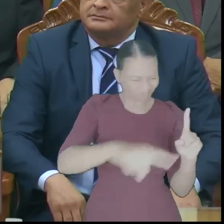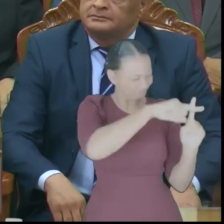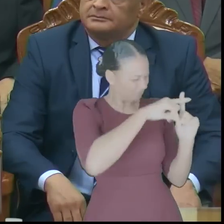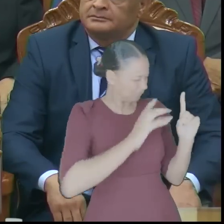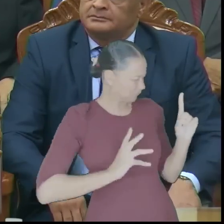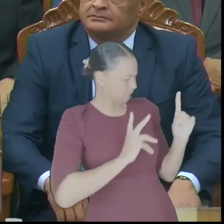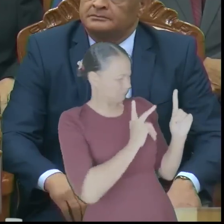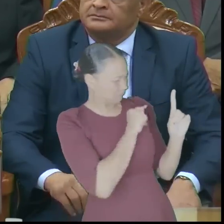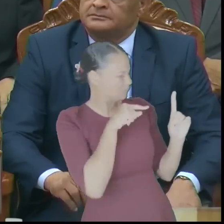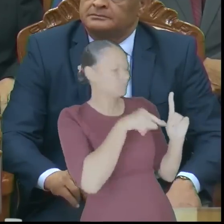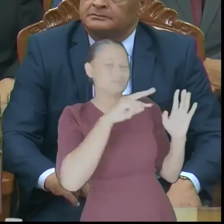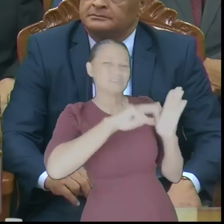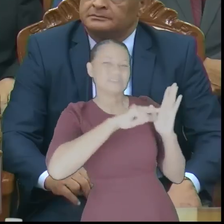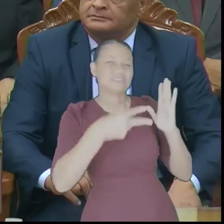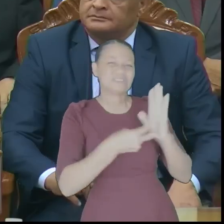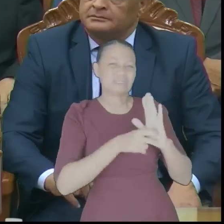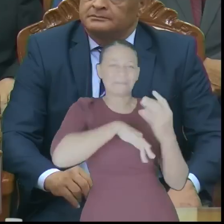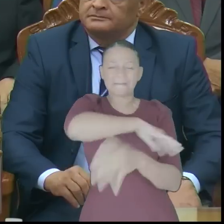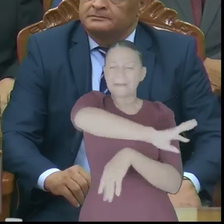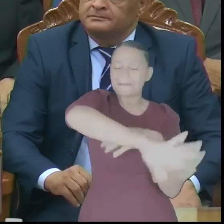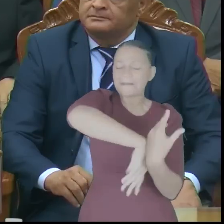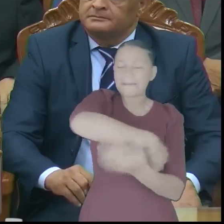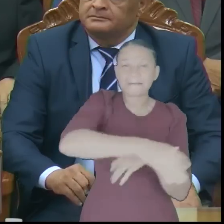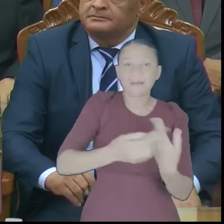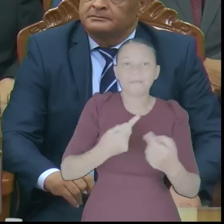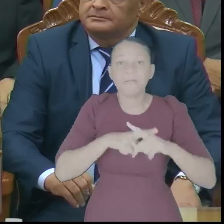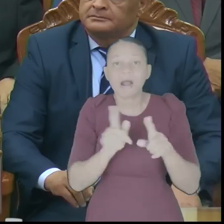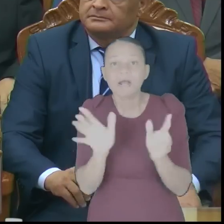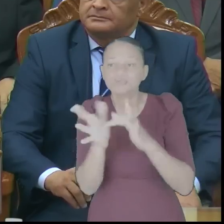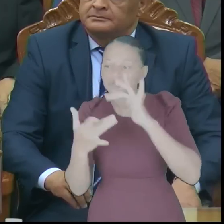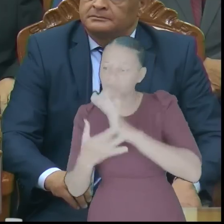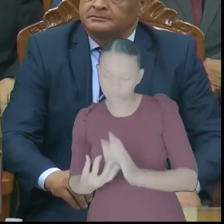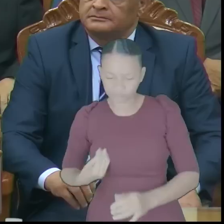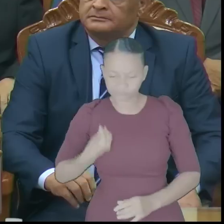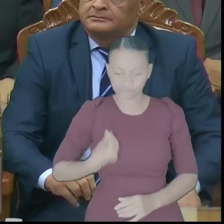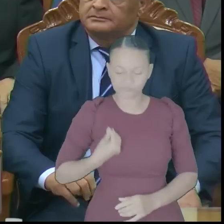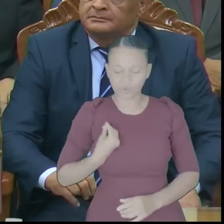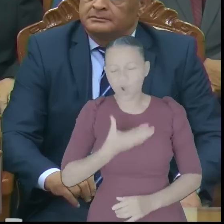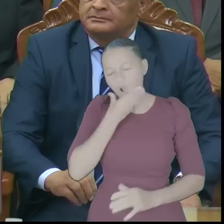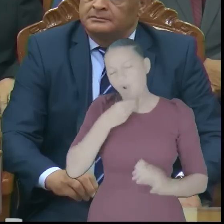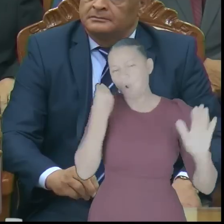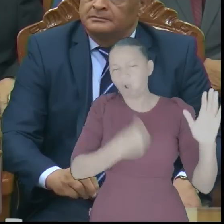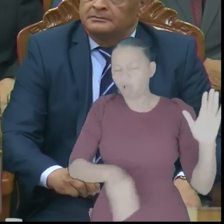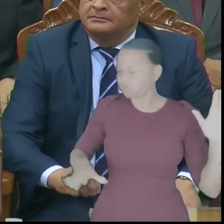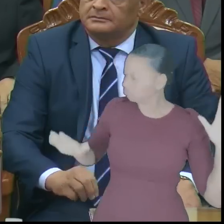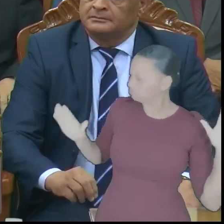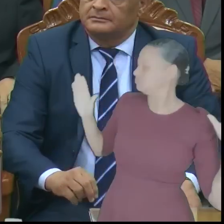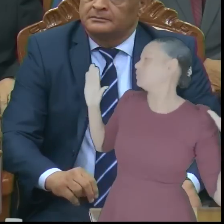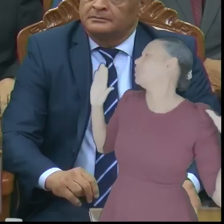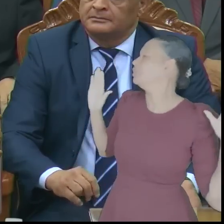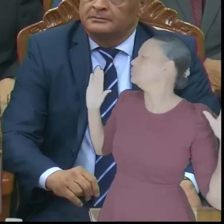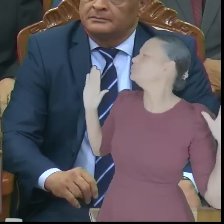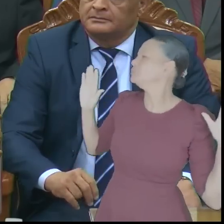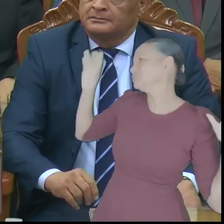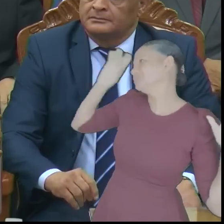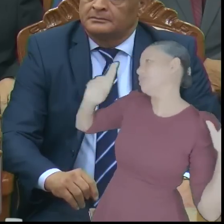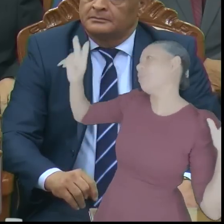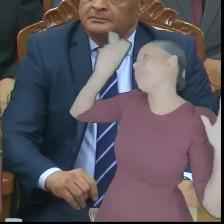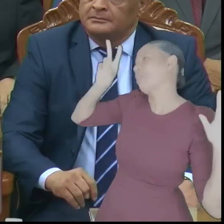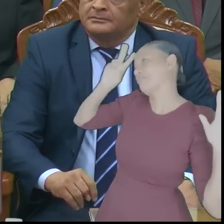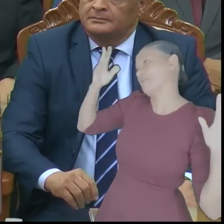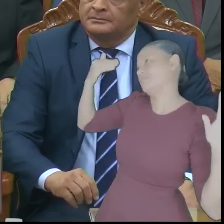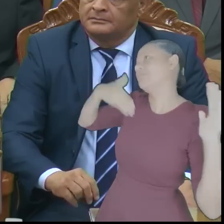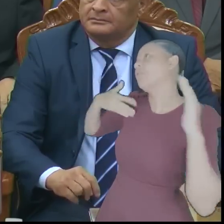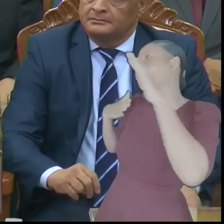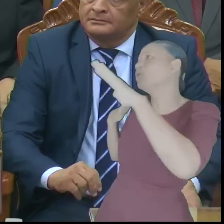horrível, era o símbolo do caos. Mas quando Jesus está ali, um ladrão diz a ele: Senhor, lembra-te de mim quando entrares